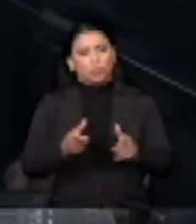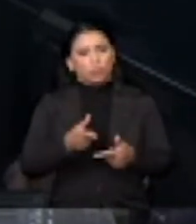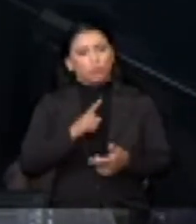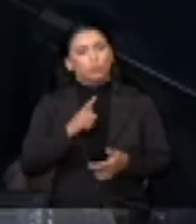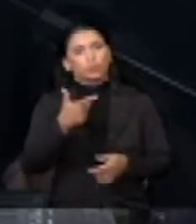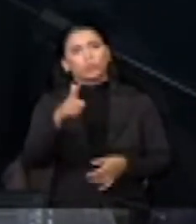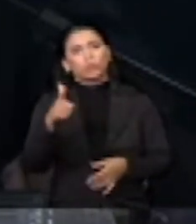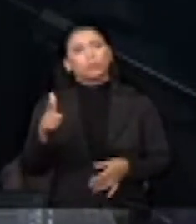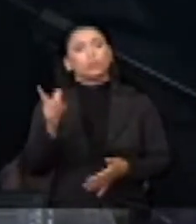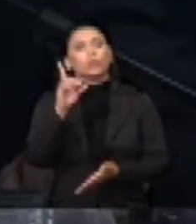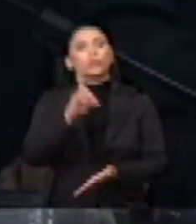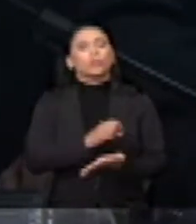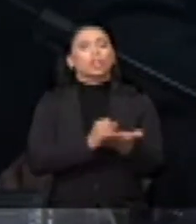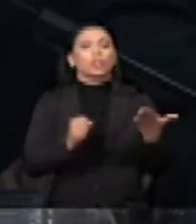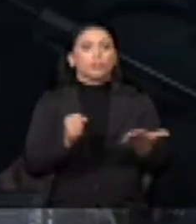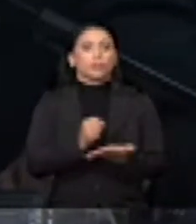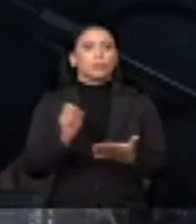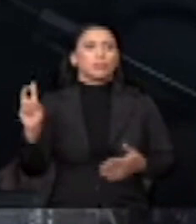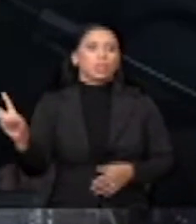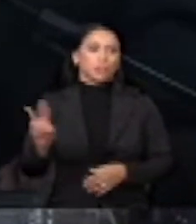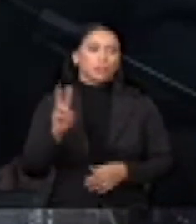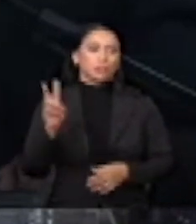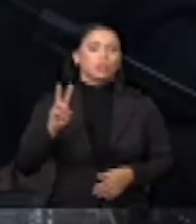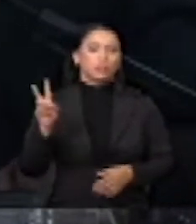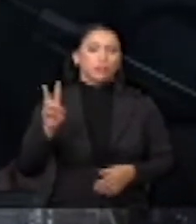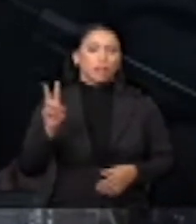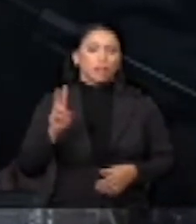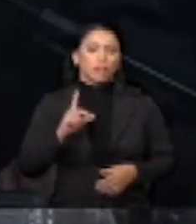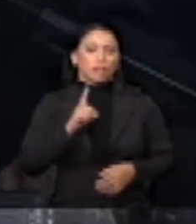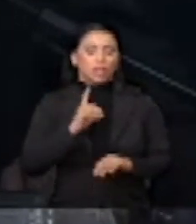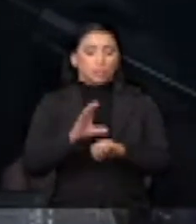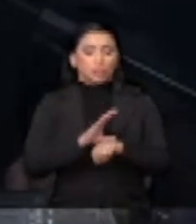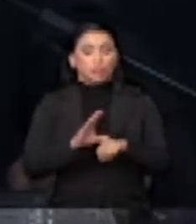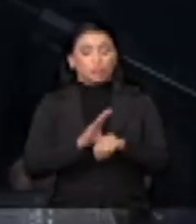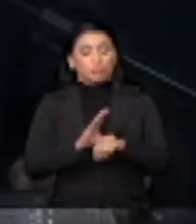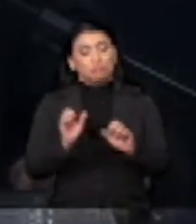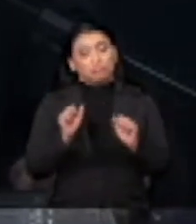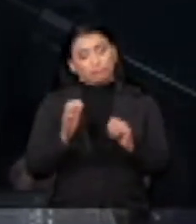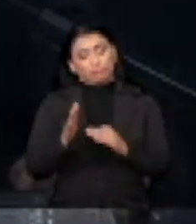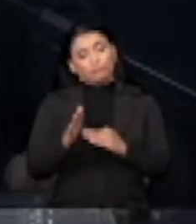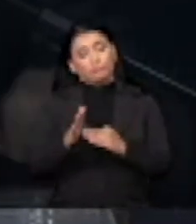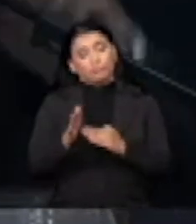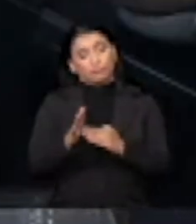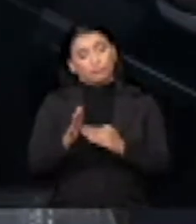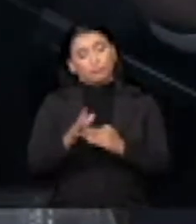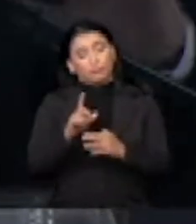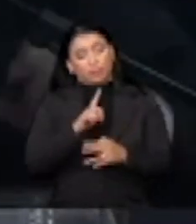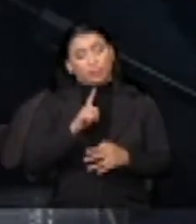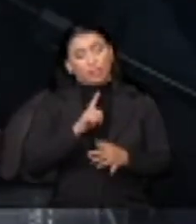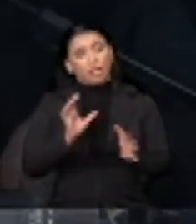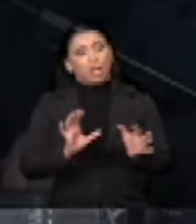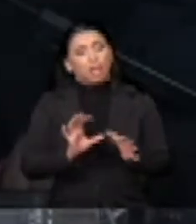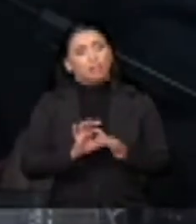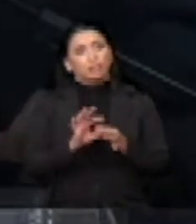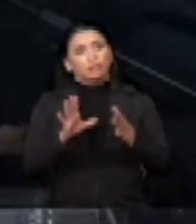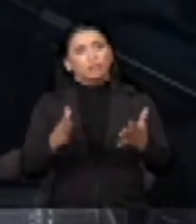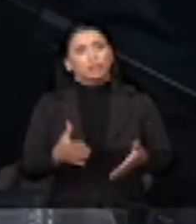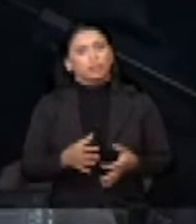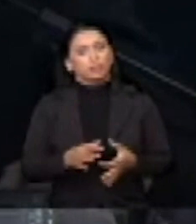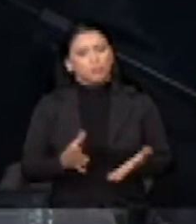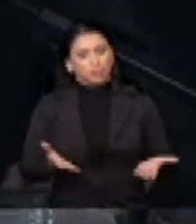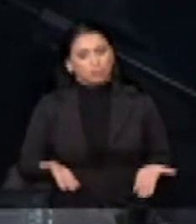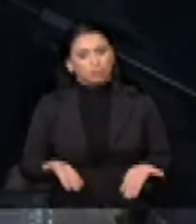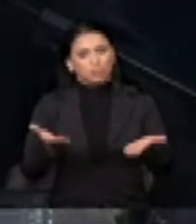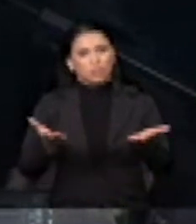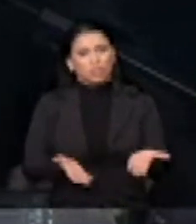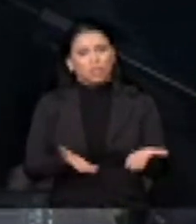direitos fundamentais como outros valores consegue constitucional pode limitá-los a livre iniciativa não é